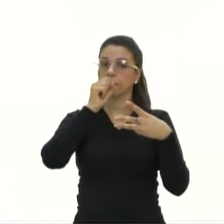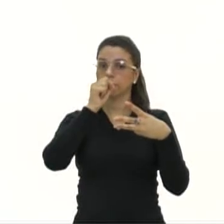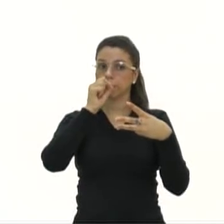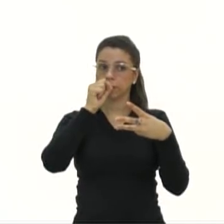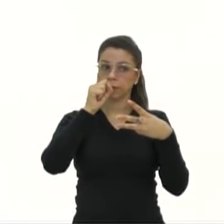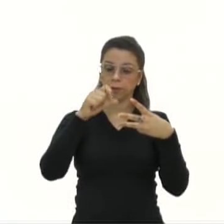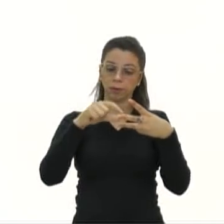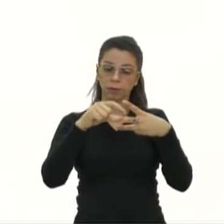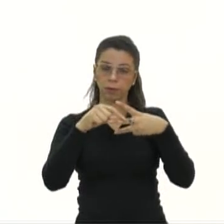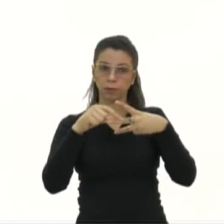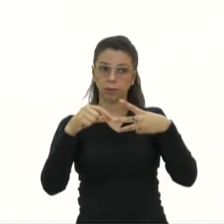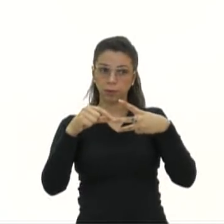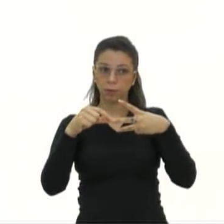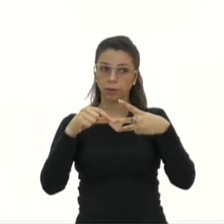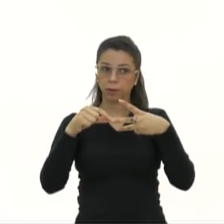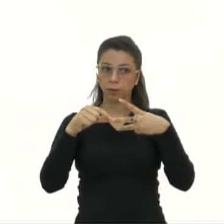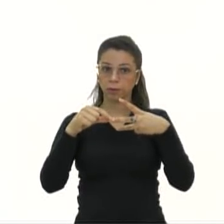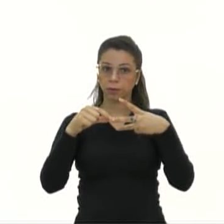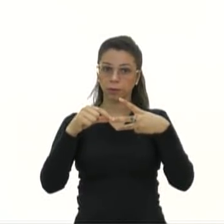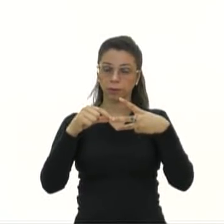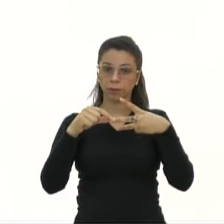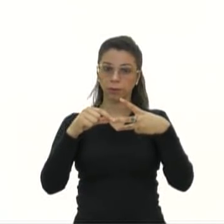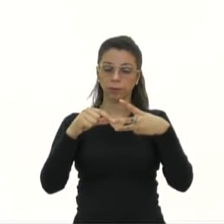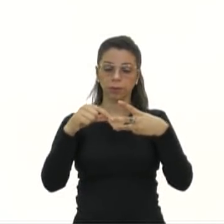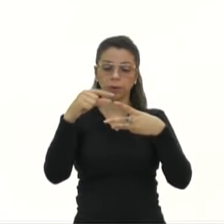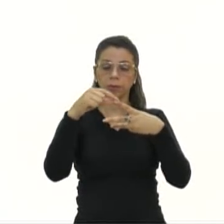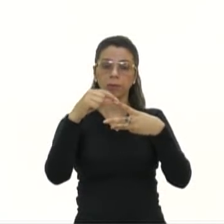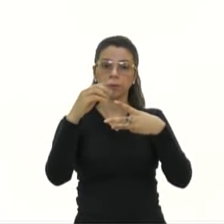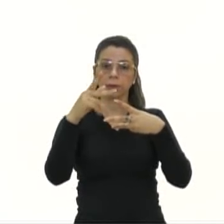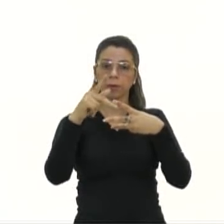canal auditivo, cinza, o pavilhão,